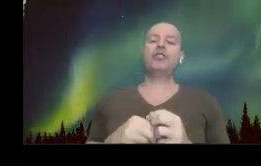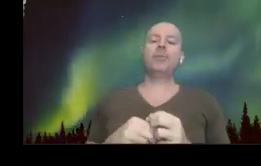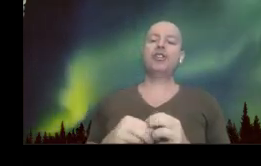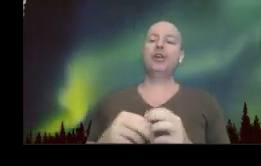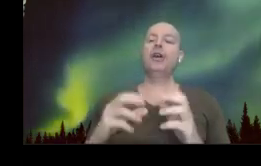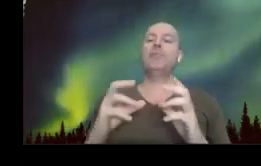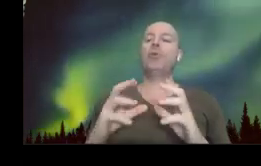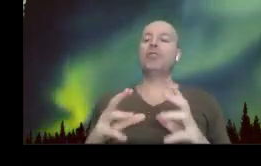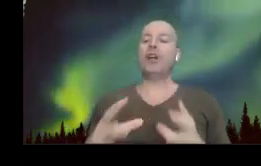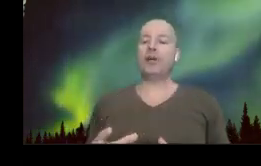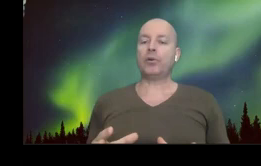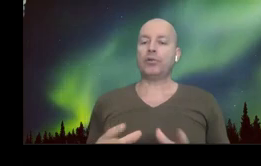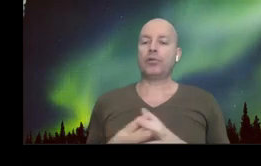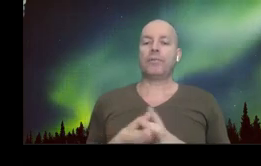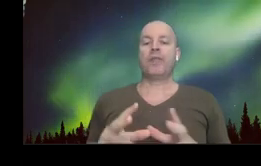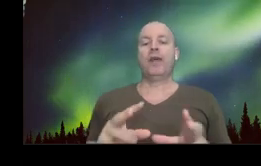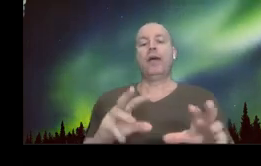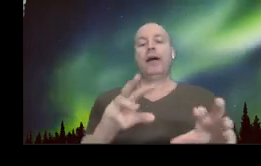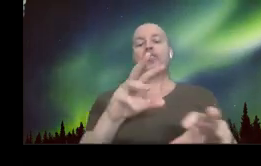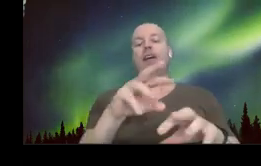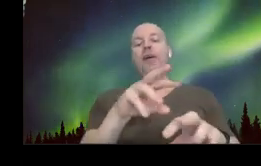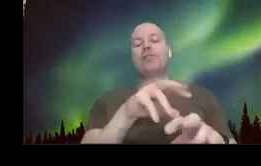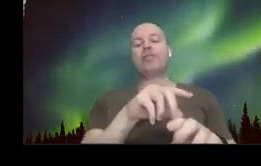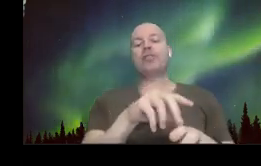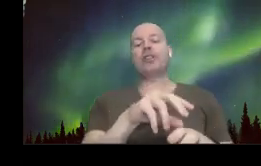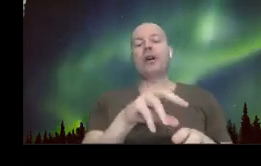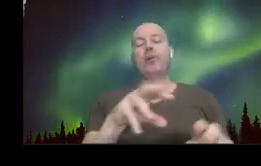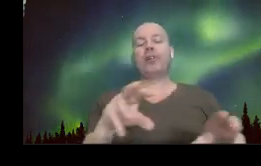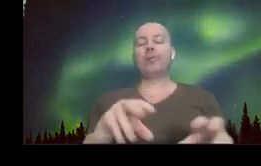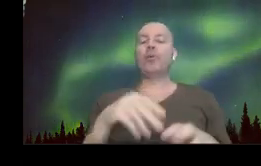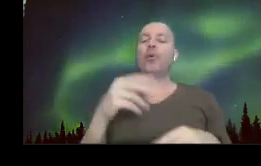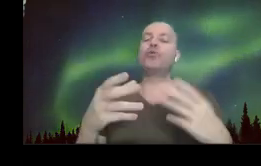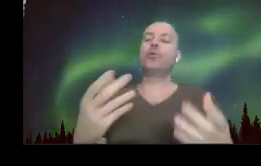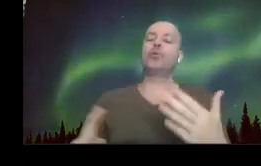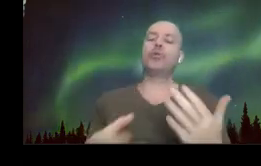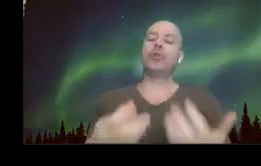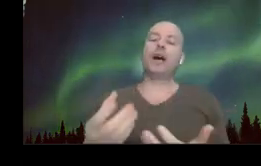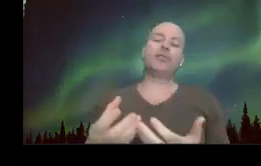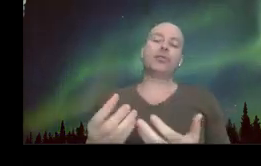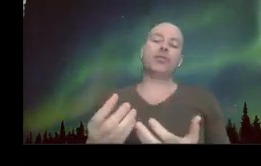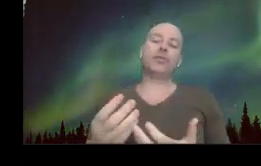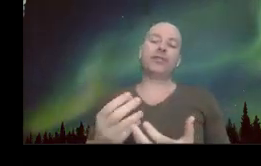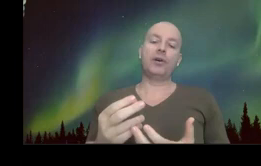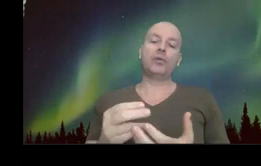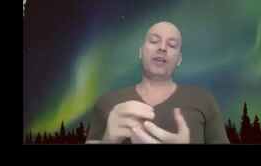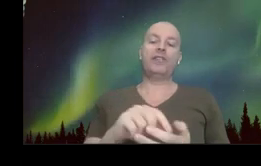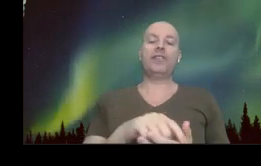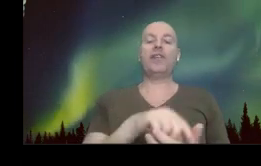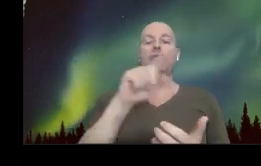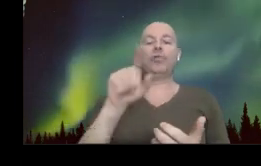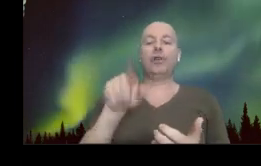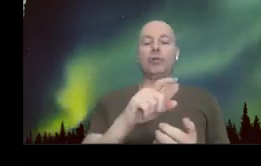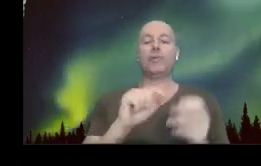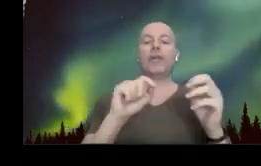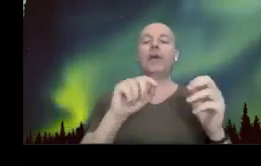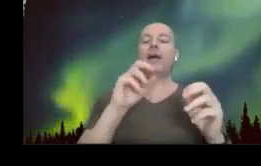que a gente chama de mosaicos. Antigamente, você tinha, por exemplo, um conjunto de unidades de conservação, que é esse